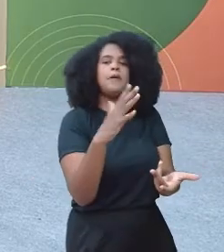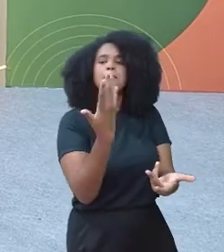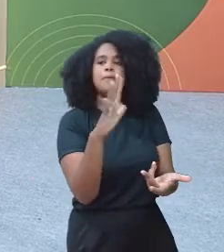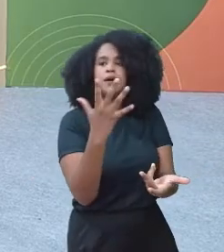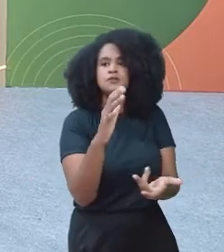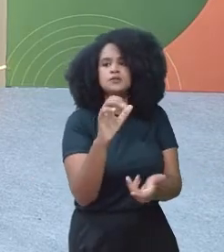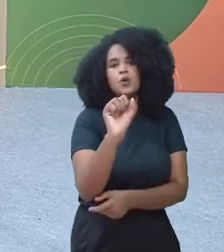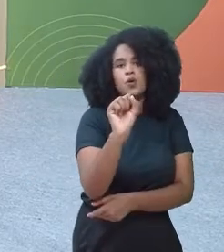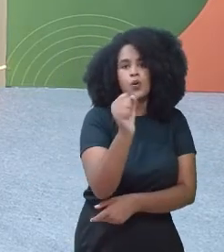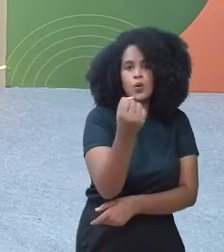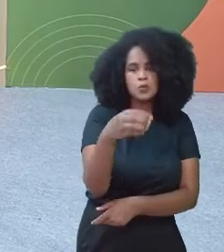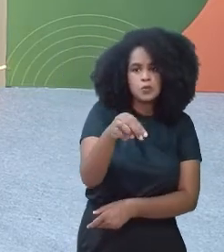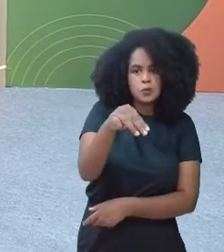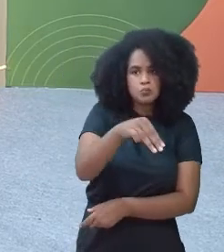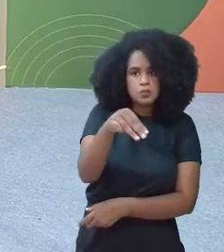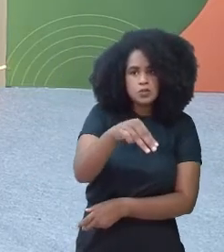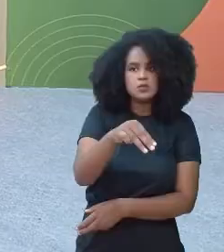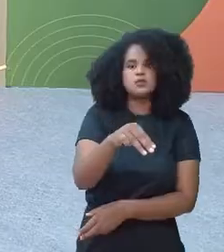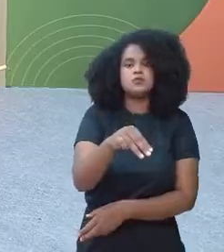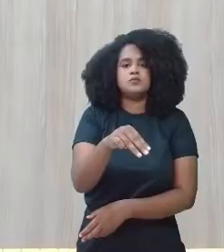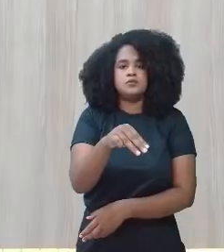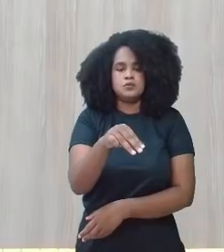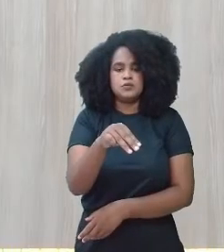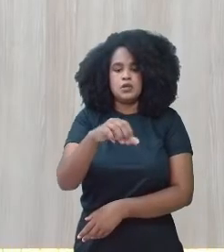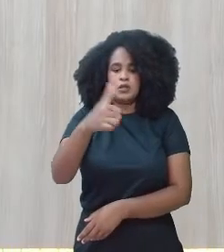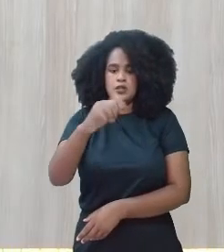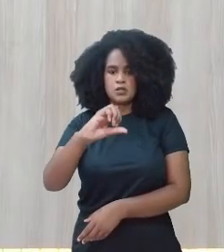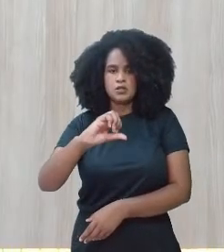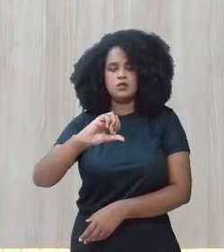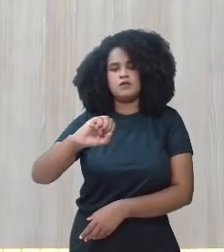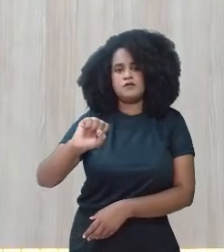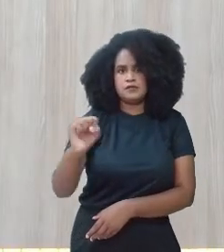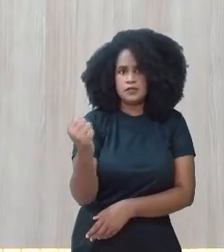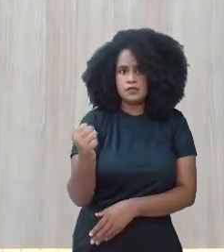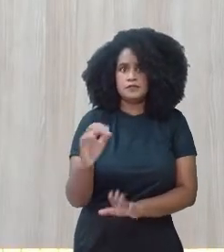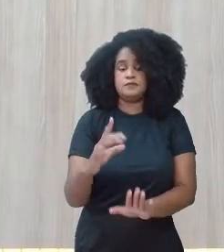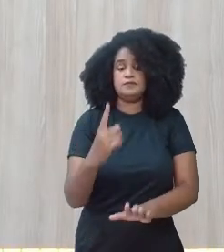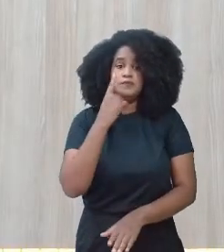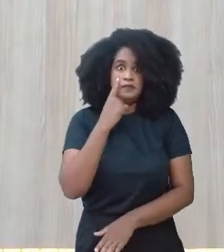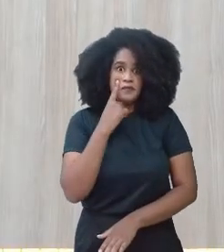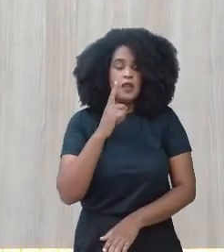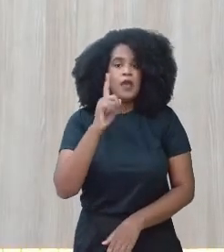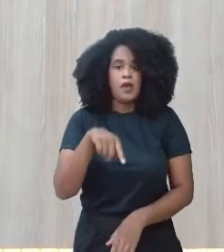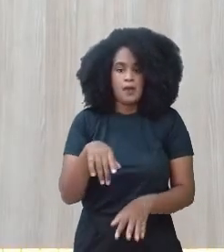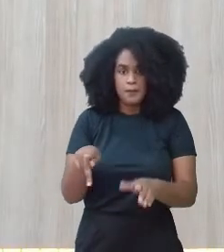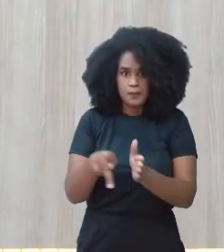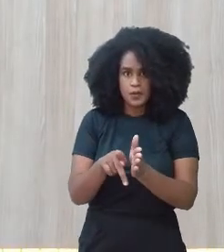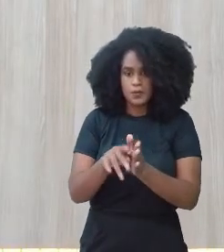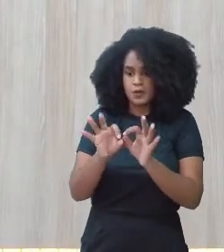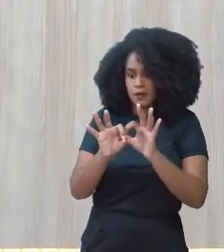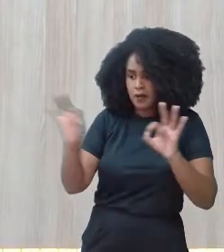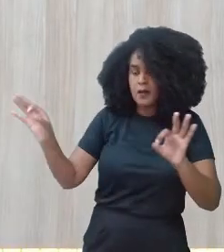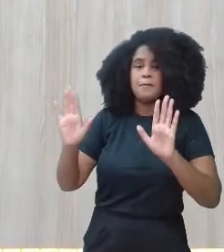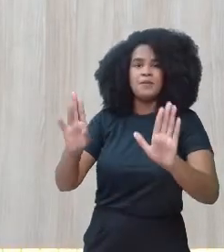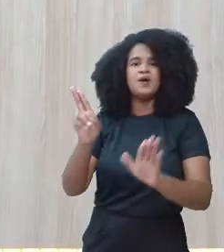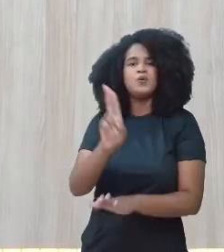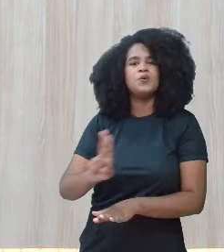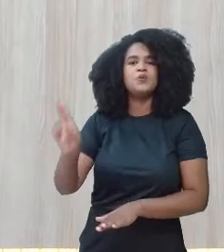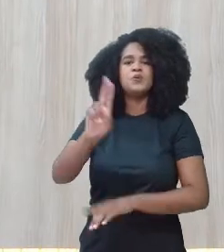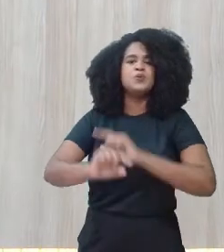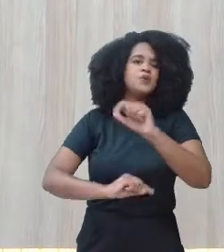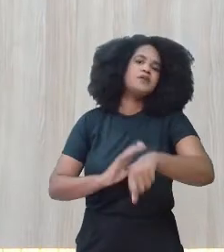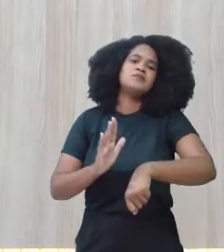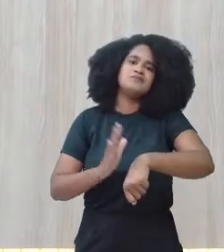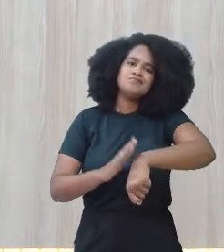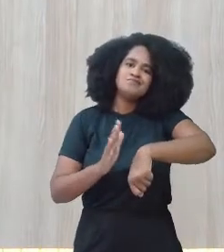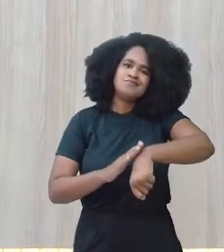Então, a gente está fazendo a medição de comprimento, mas está utilizando agora o tempo. Mas que tempo é esse? A gente consegue prever, né?